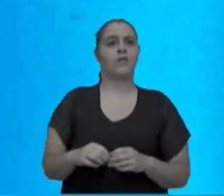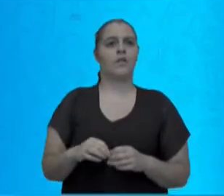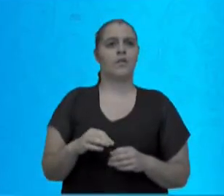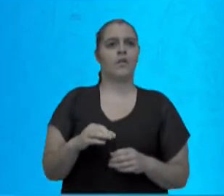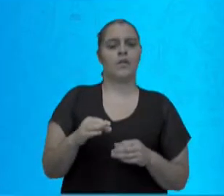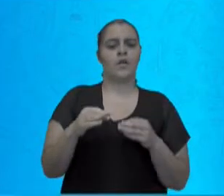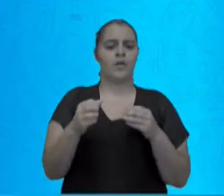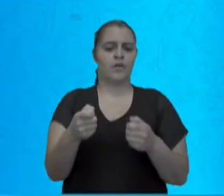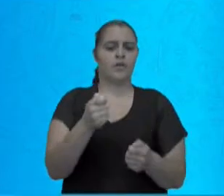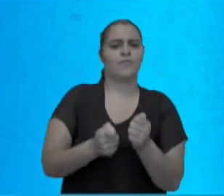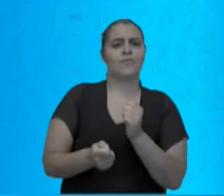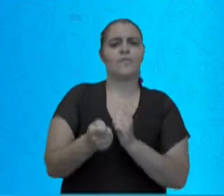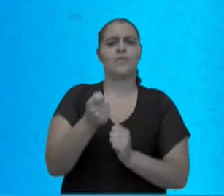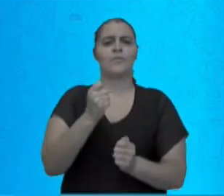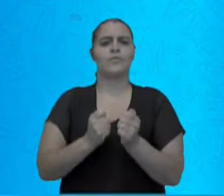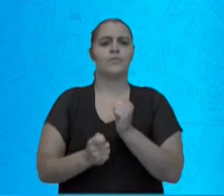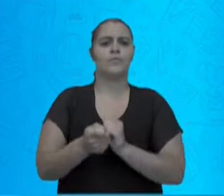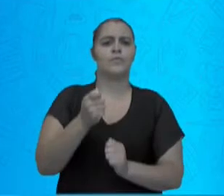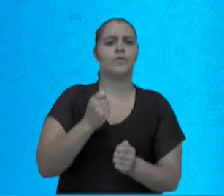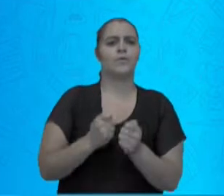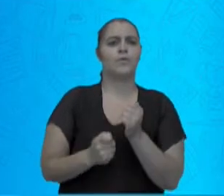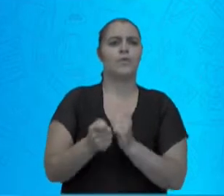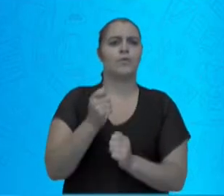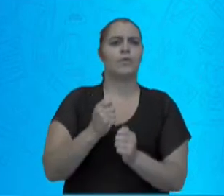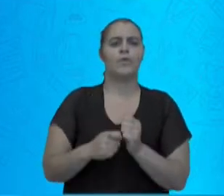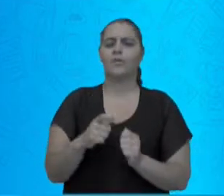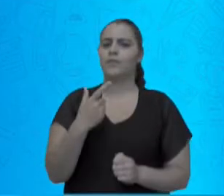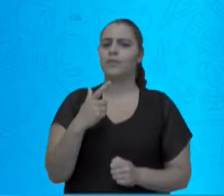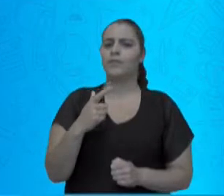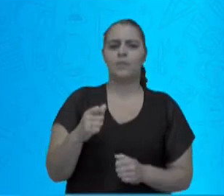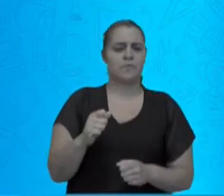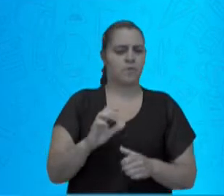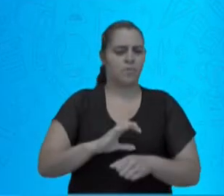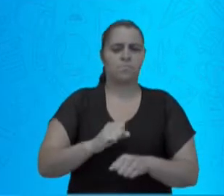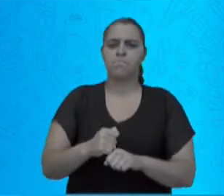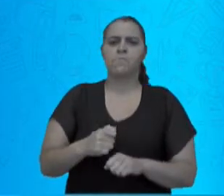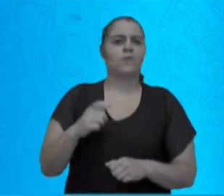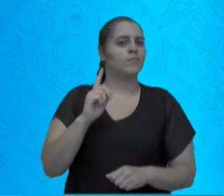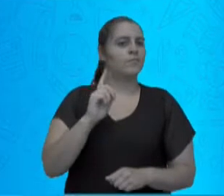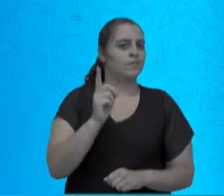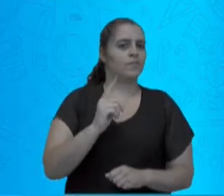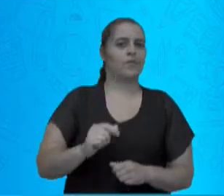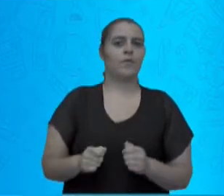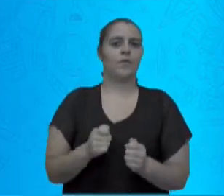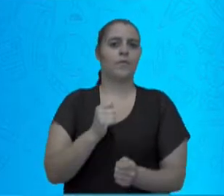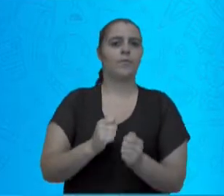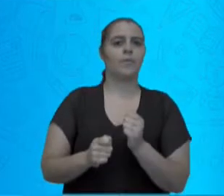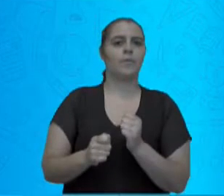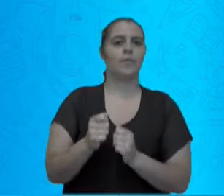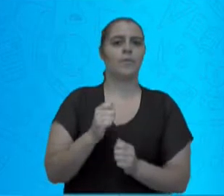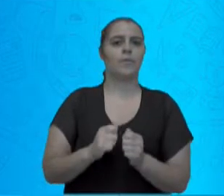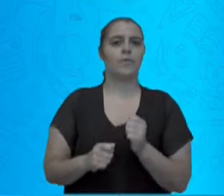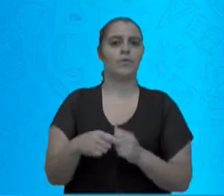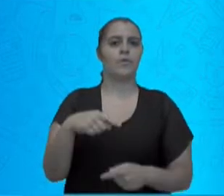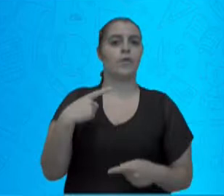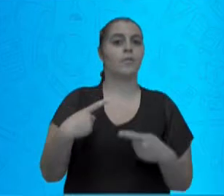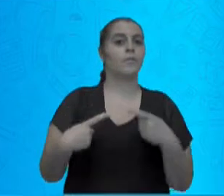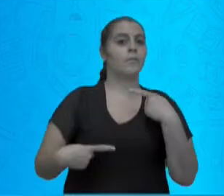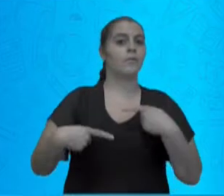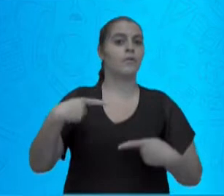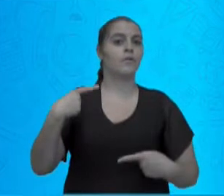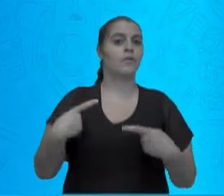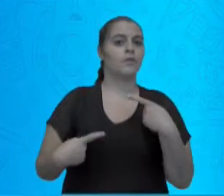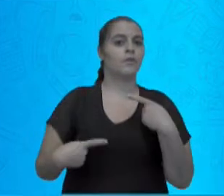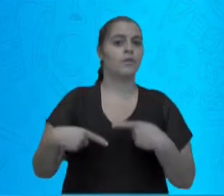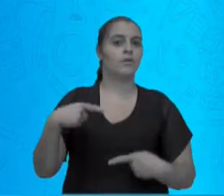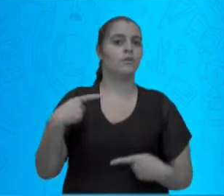de controle, não o controle pela força, porque nós não vivemos numa ditadura, nós não vivemos sobre a